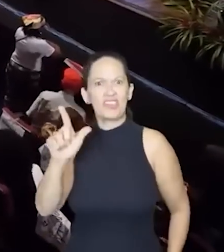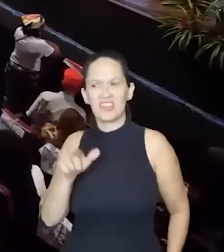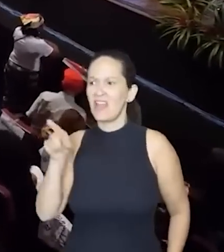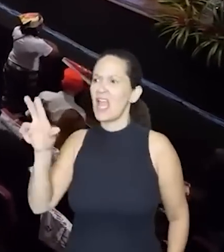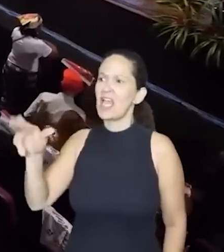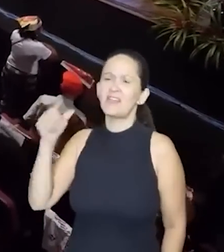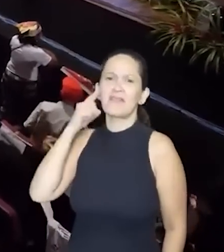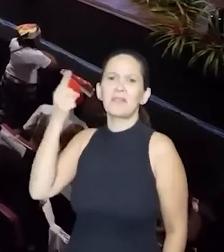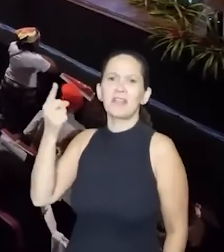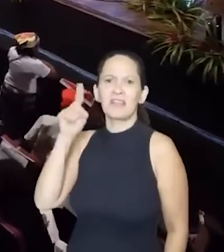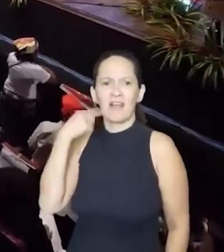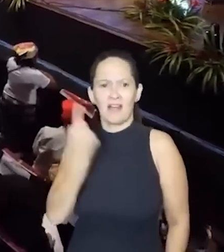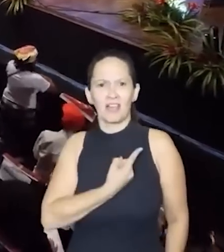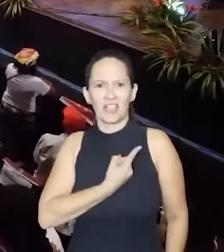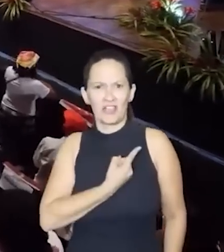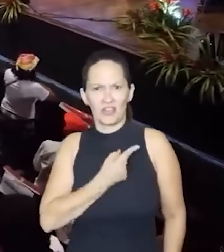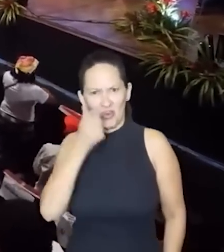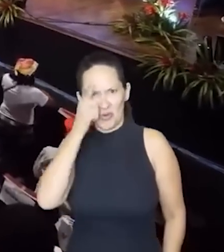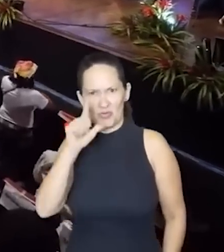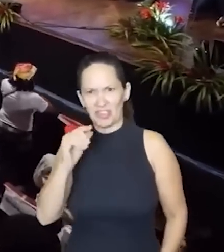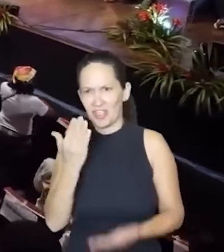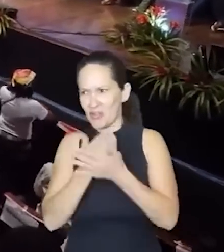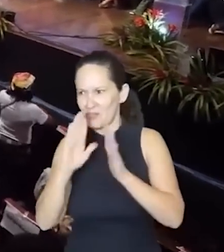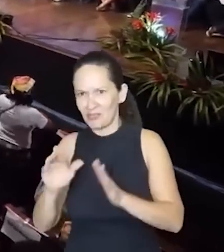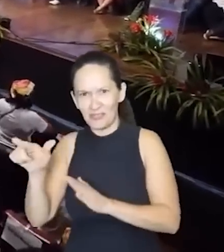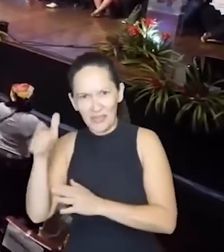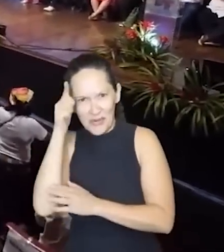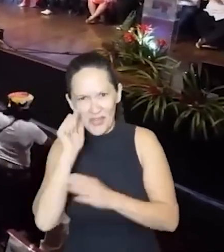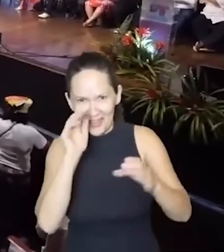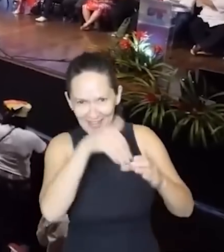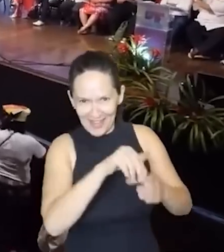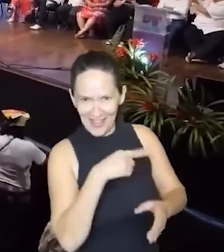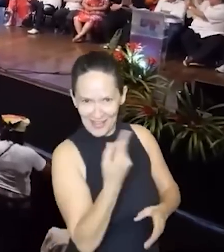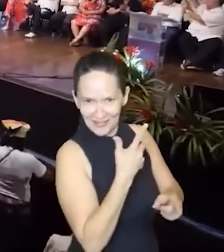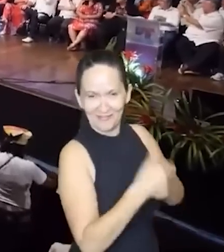imaginaram, derrotá-los. Foi...